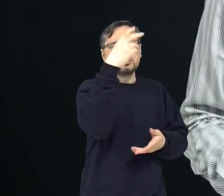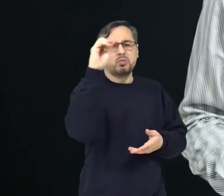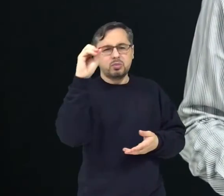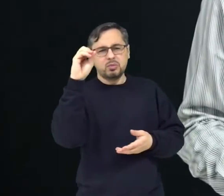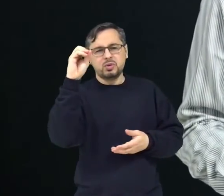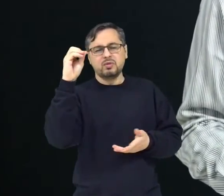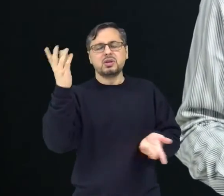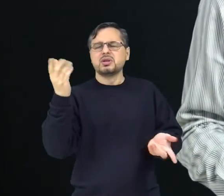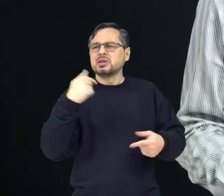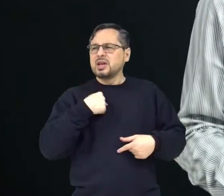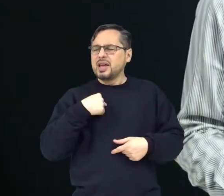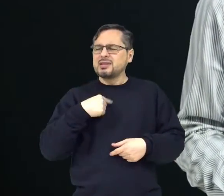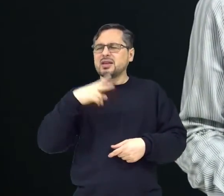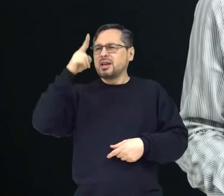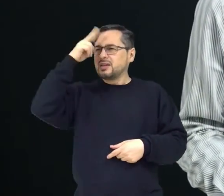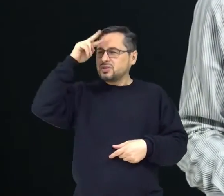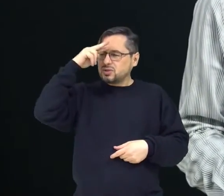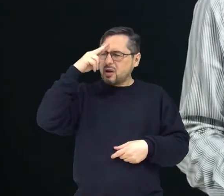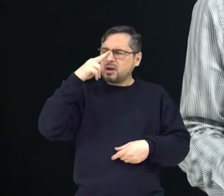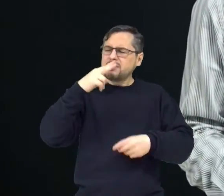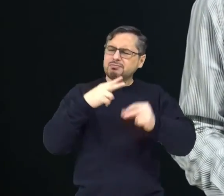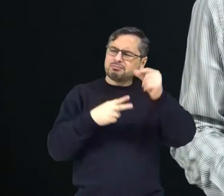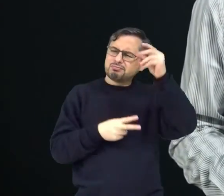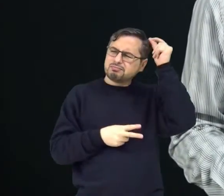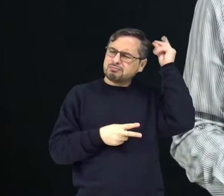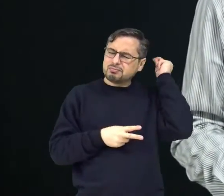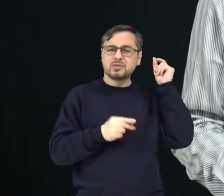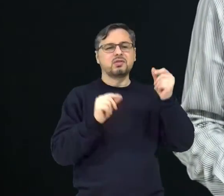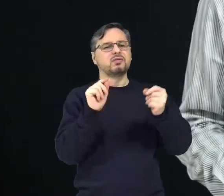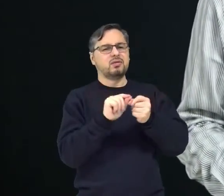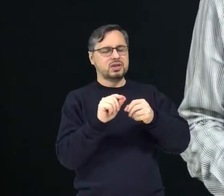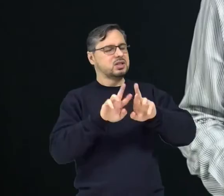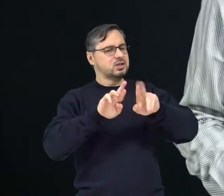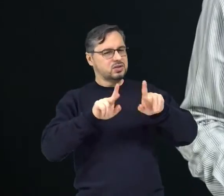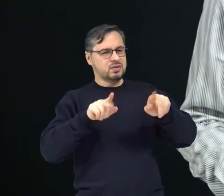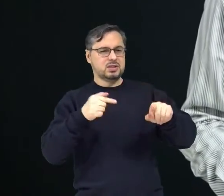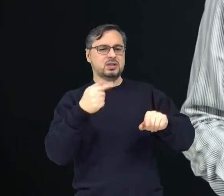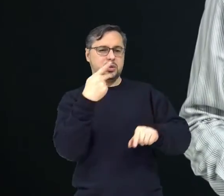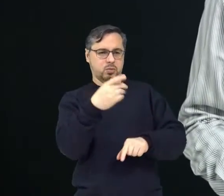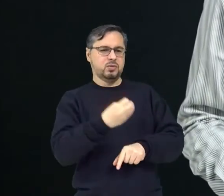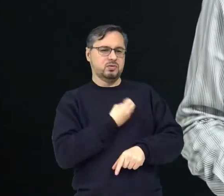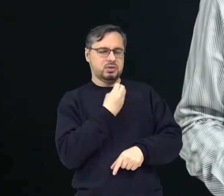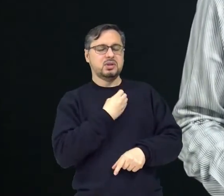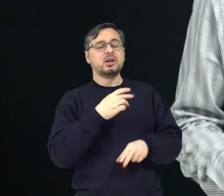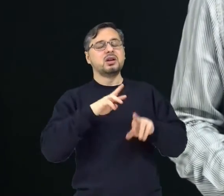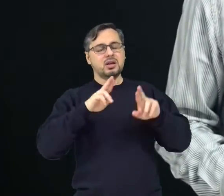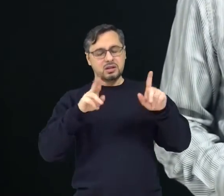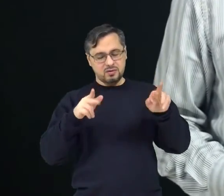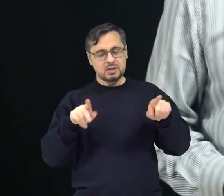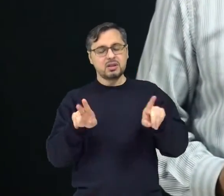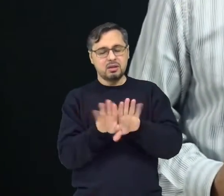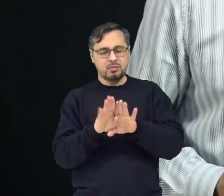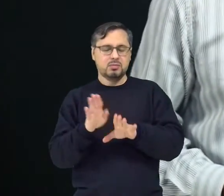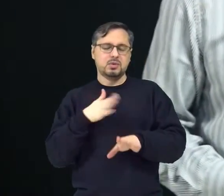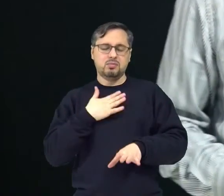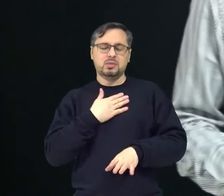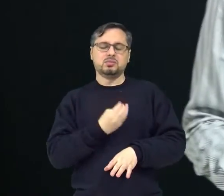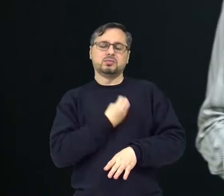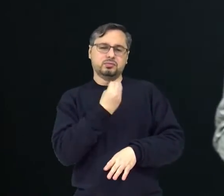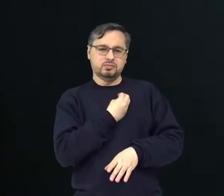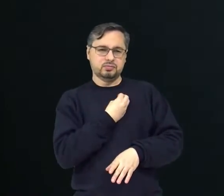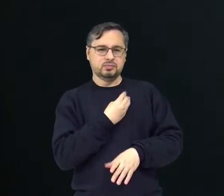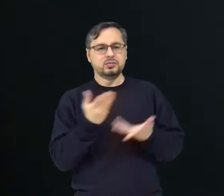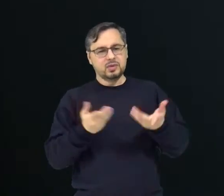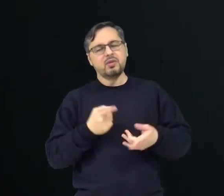milenar faça toda a diferença na sua e na minha vida. E essa é a aplicação que vamos